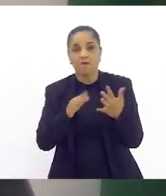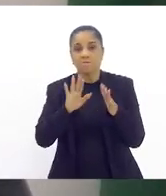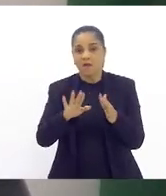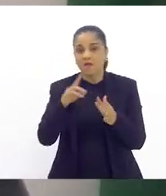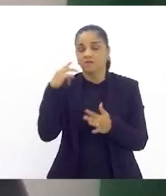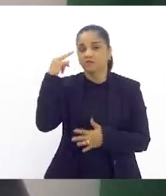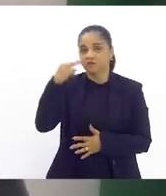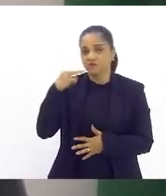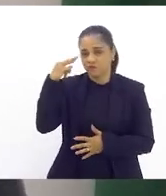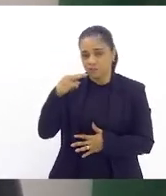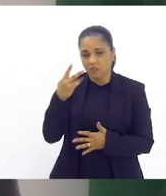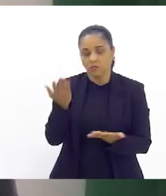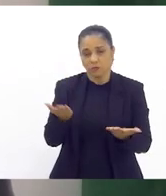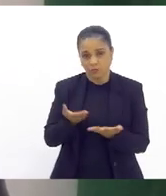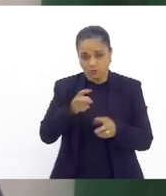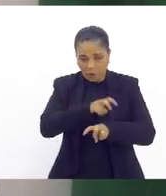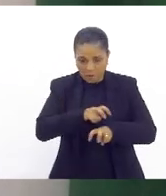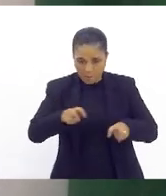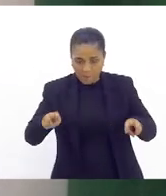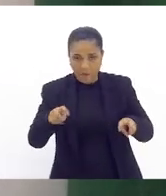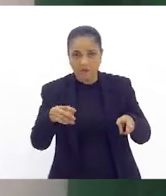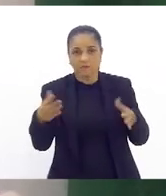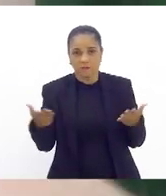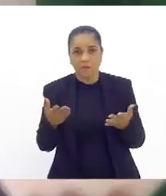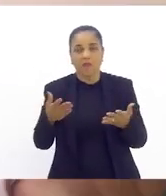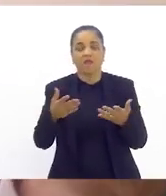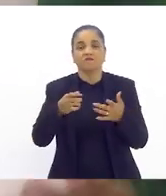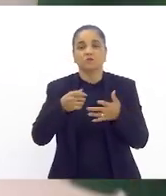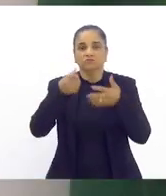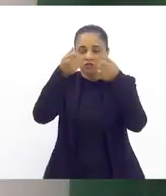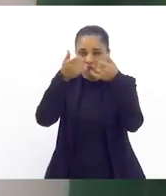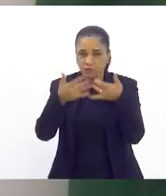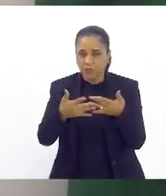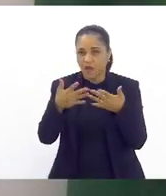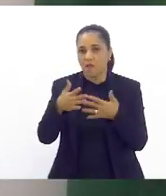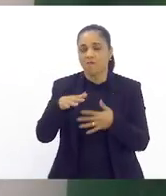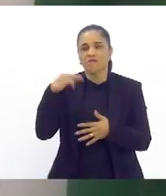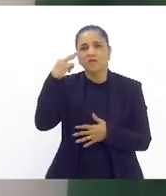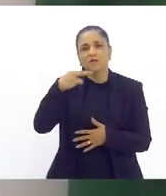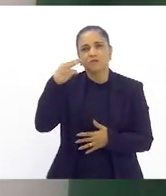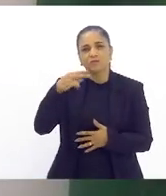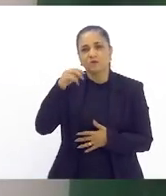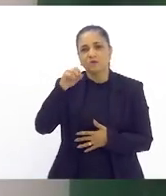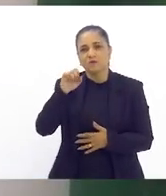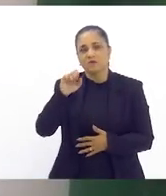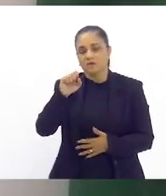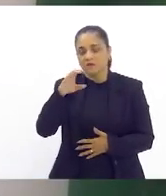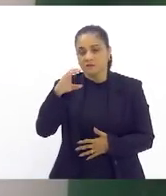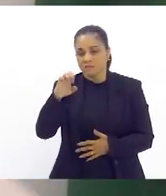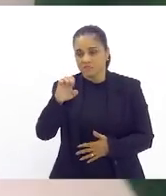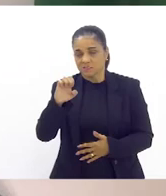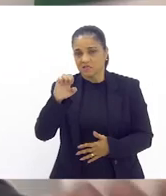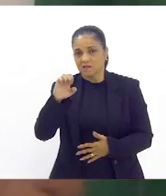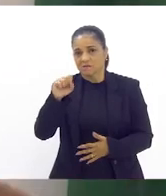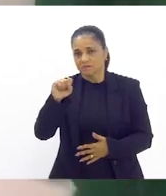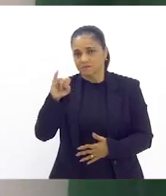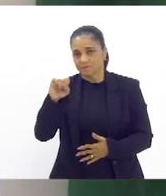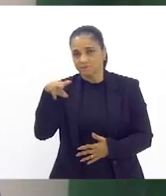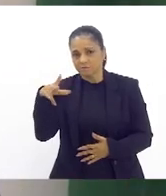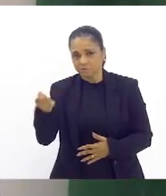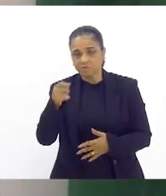vereadores que estão aqui presentes vão relatar melhor Vereador Cesinha presidente da Câmara de Macaé tá aqui